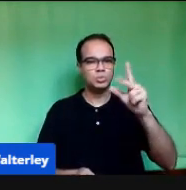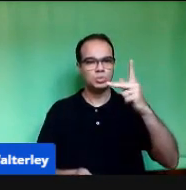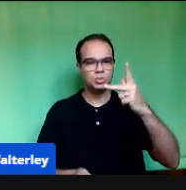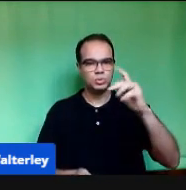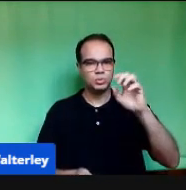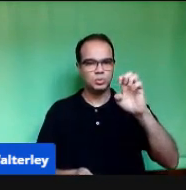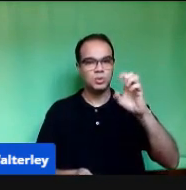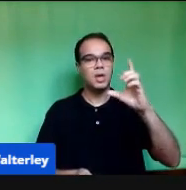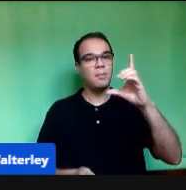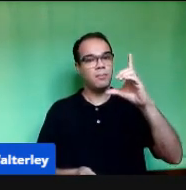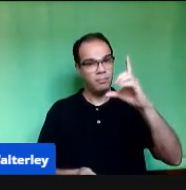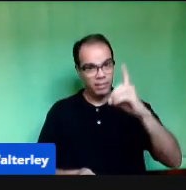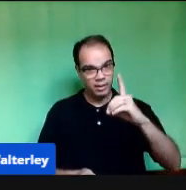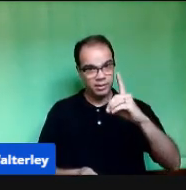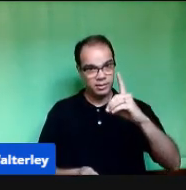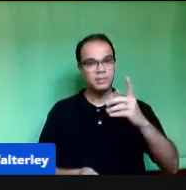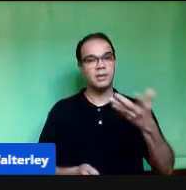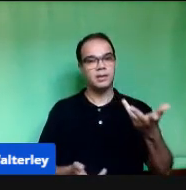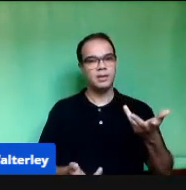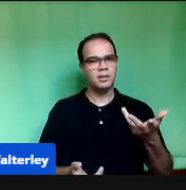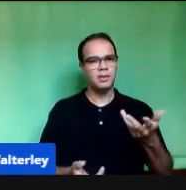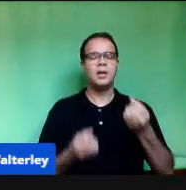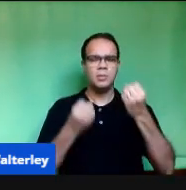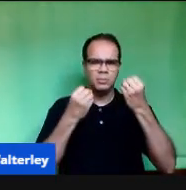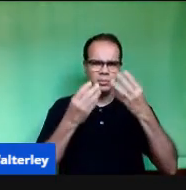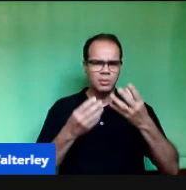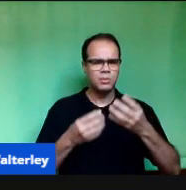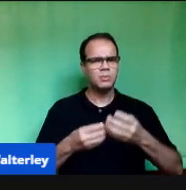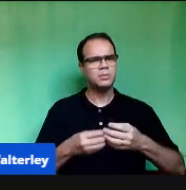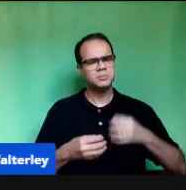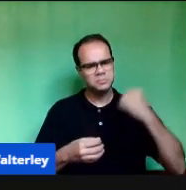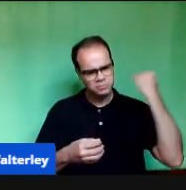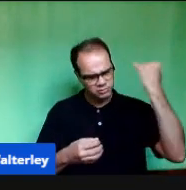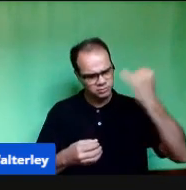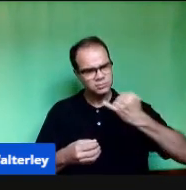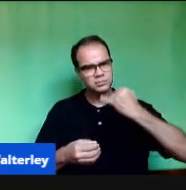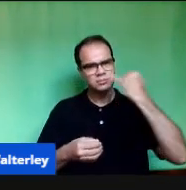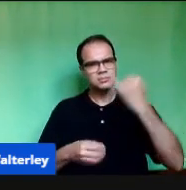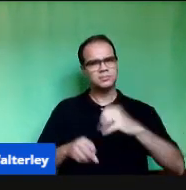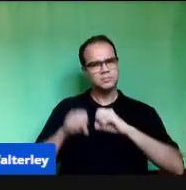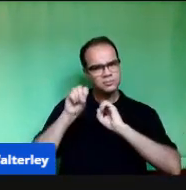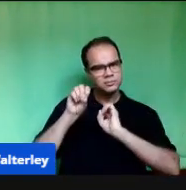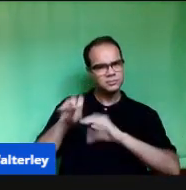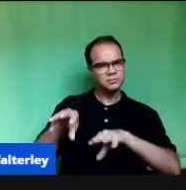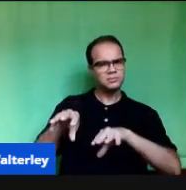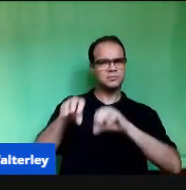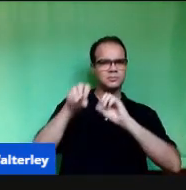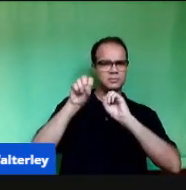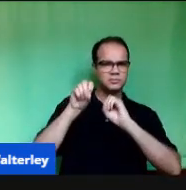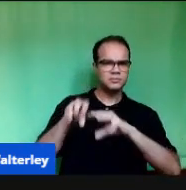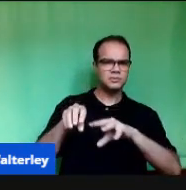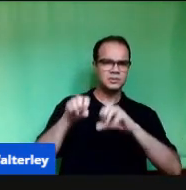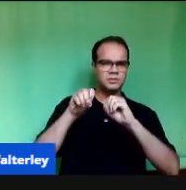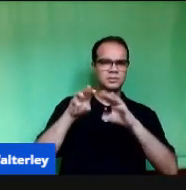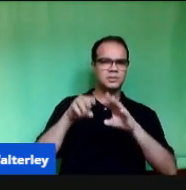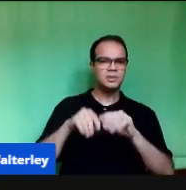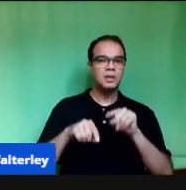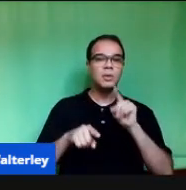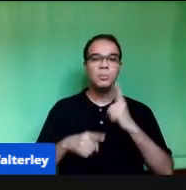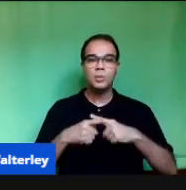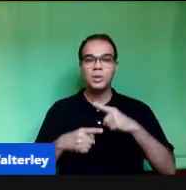de diversidade, trabalhando essa temática tão importante para que a gente possa justamente preparar